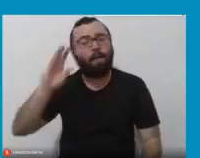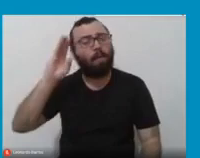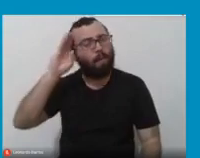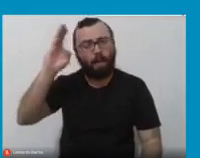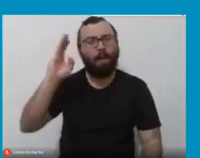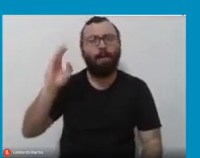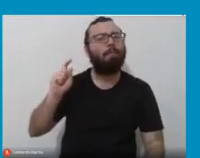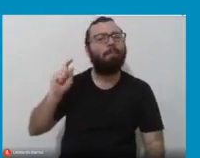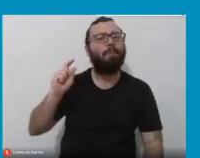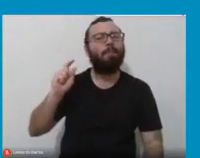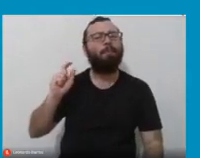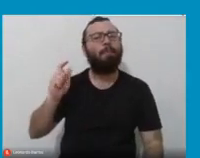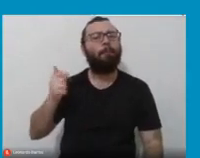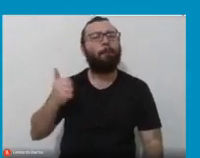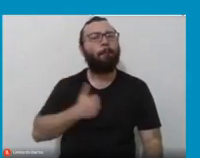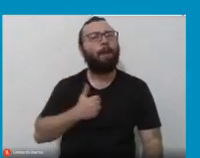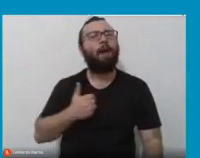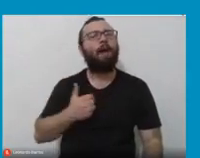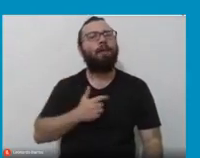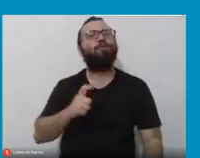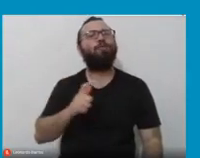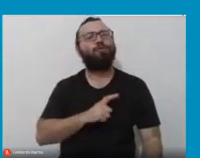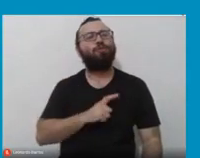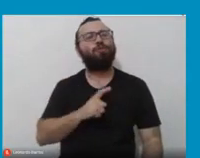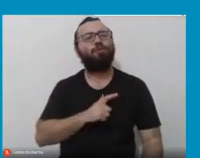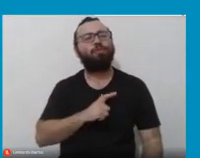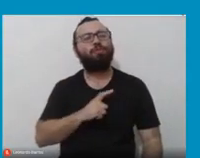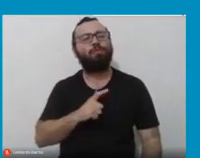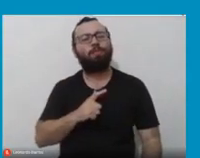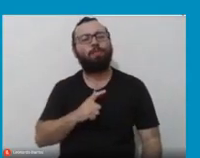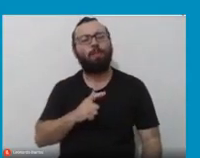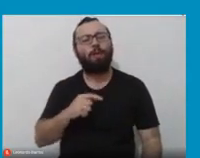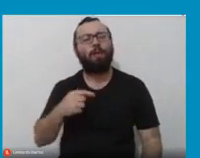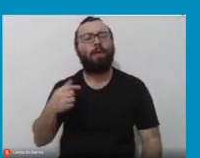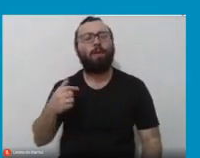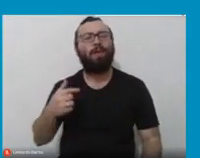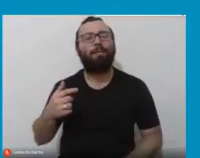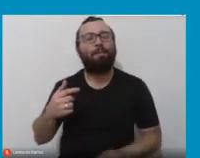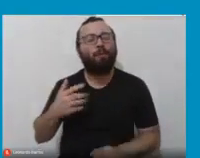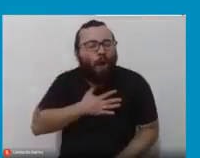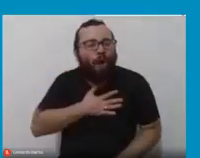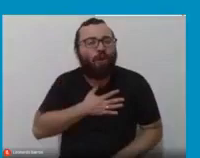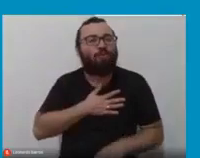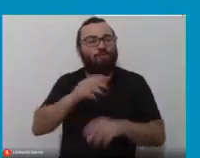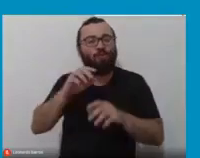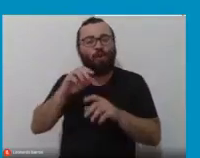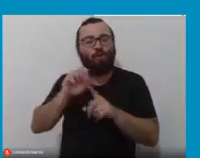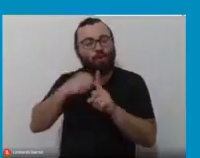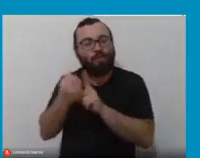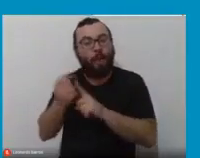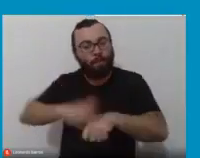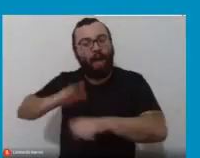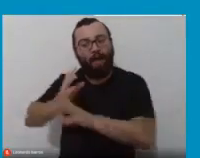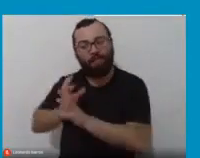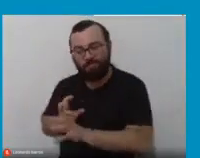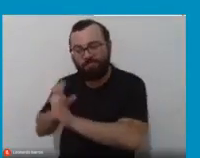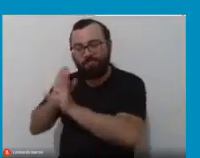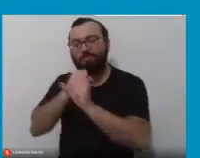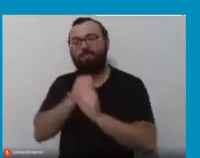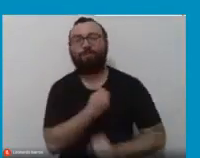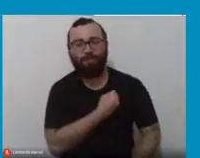Principalmente, assim, eu tenho uma pegada, digamos assim, muito de uma sociologia mais quantitativa, né? Mais, hoje em dia,